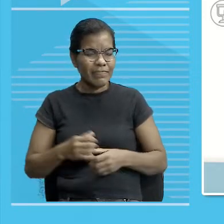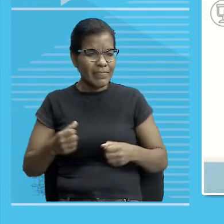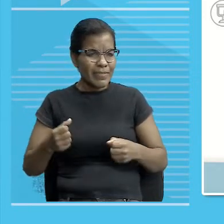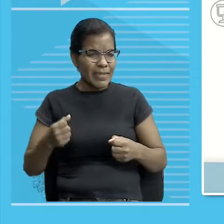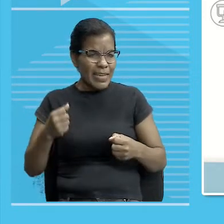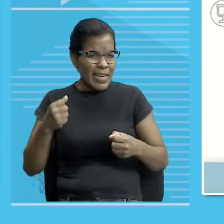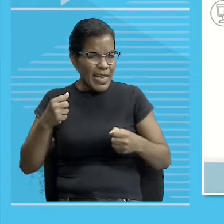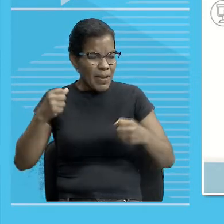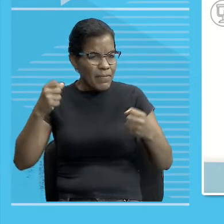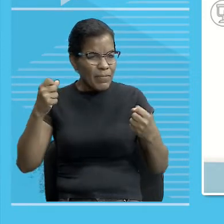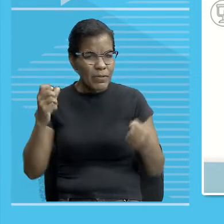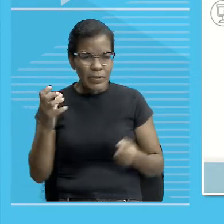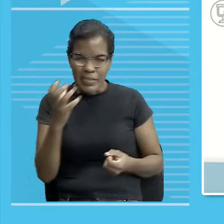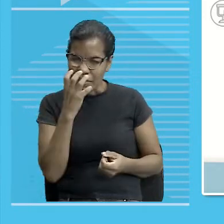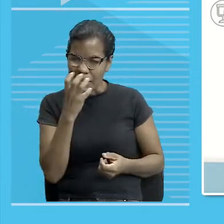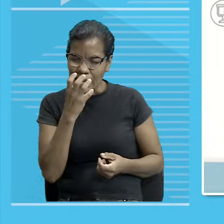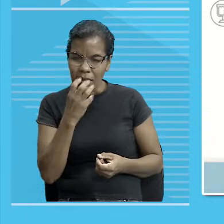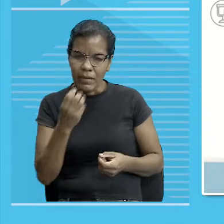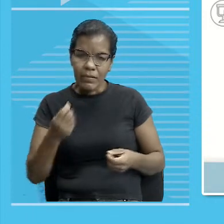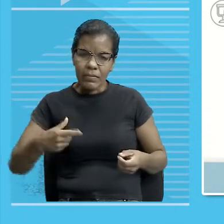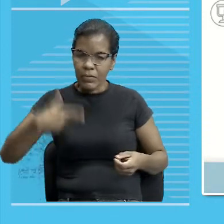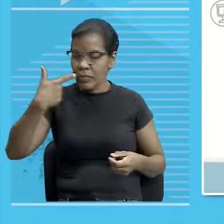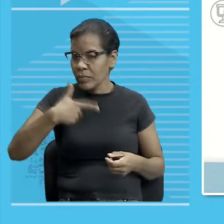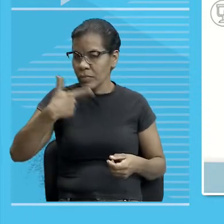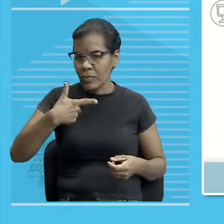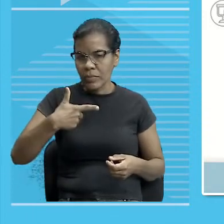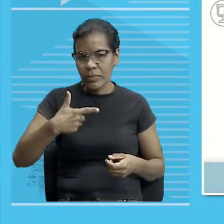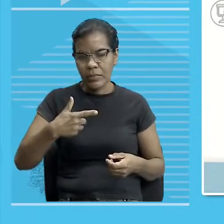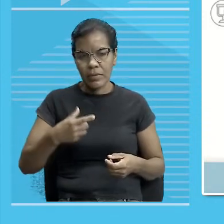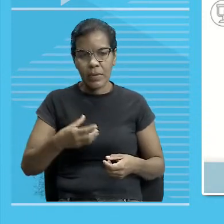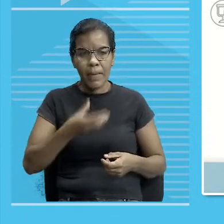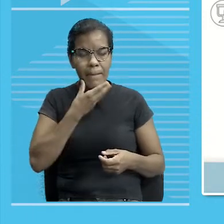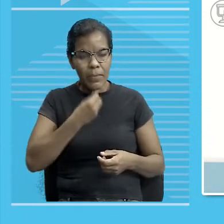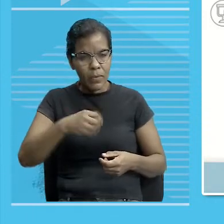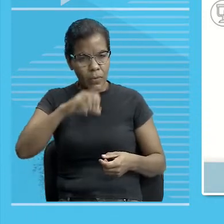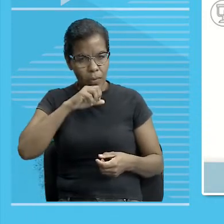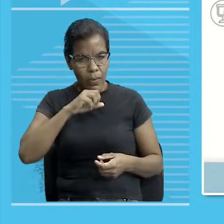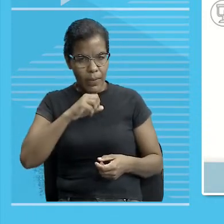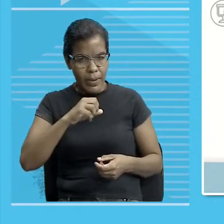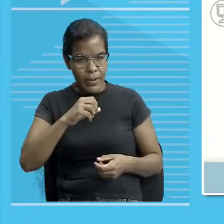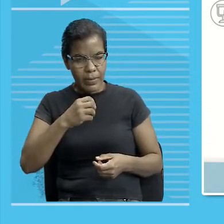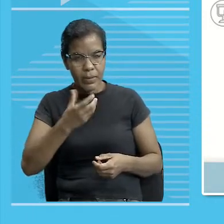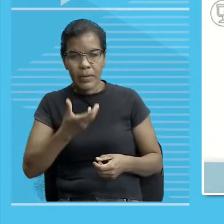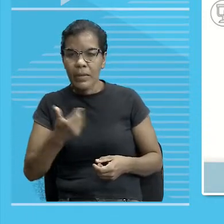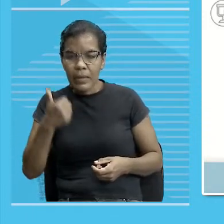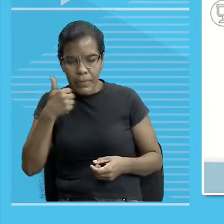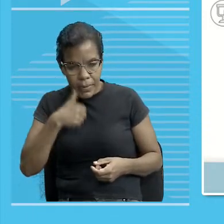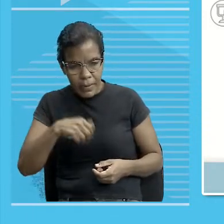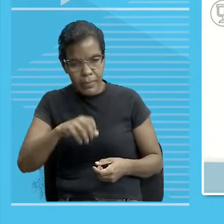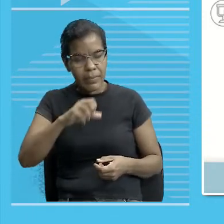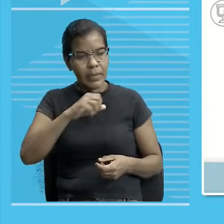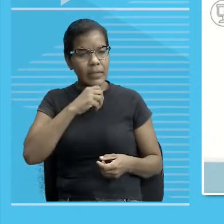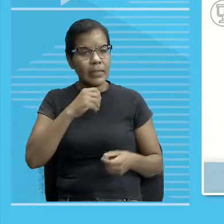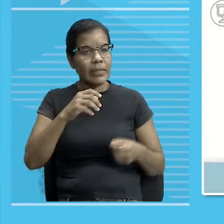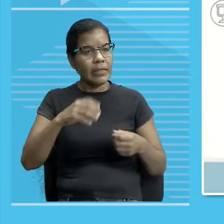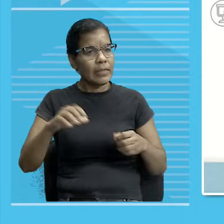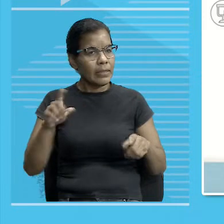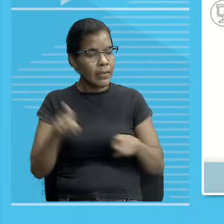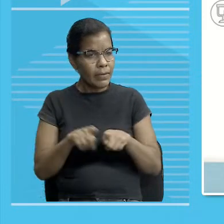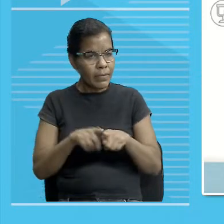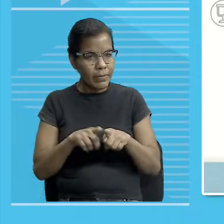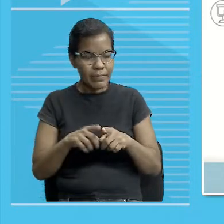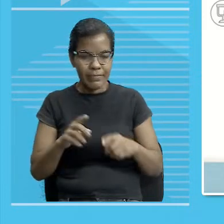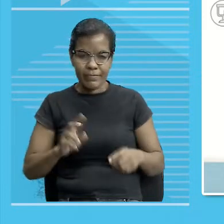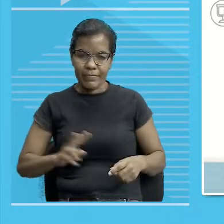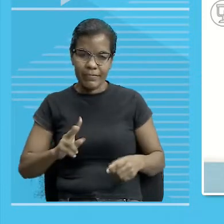pesada para os dois. Não é só para o homem, não é só para a mulher. Agora, também não vale aquela